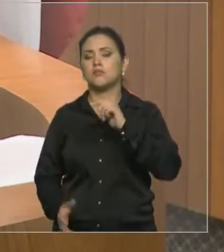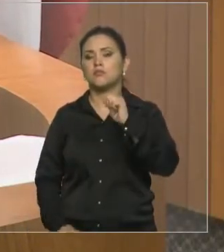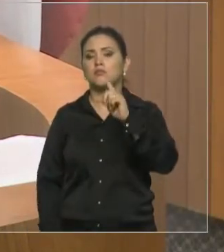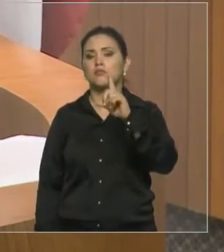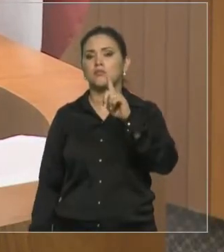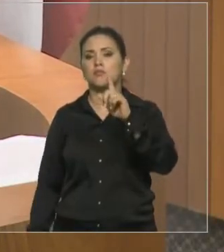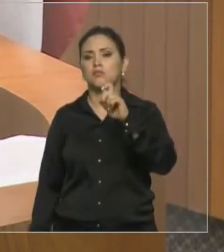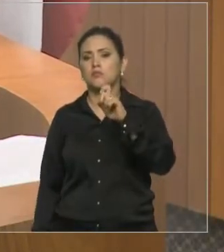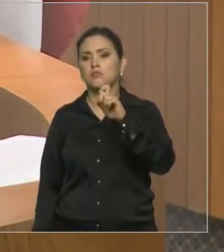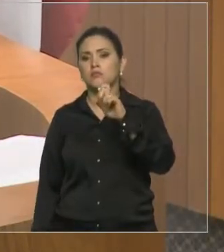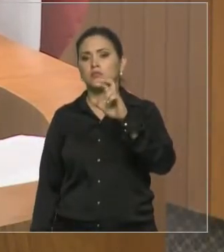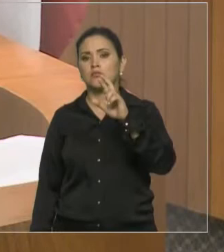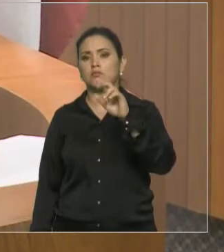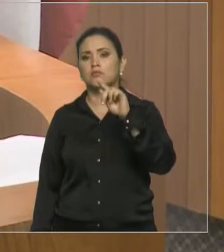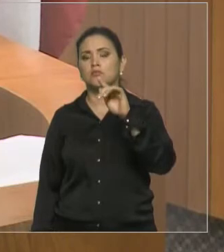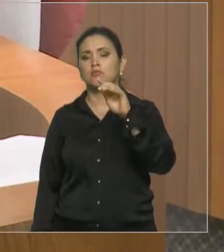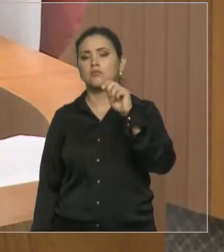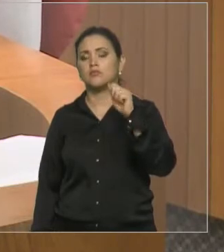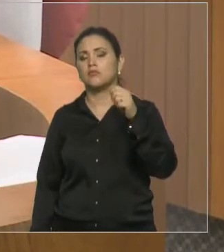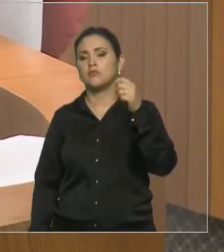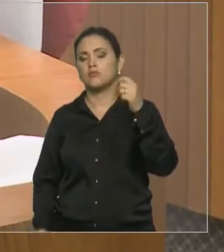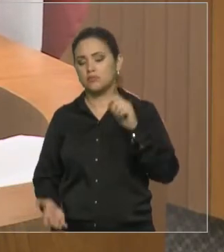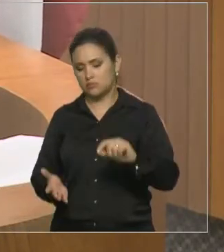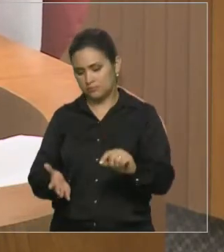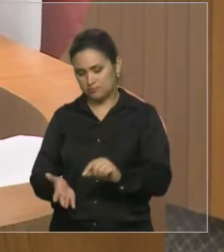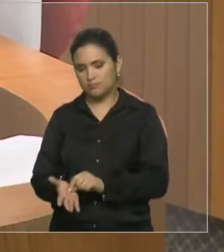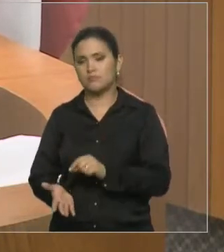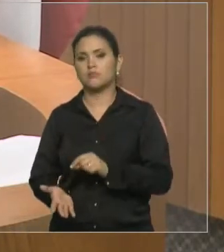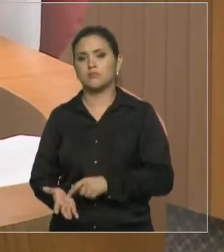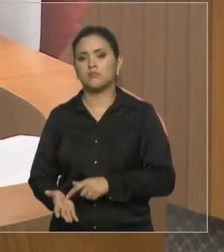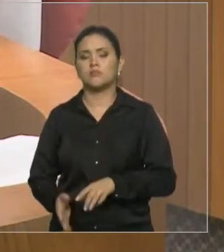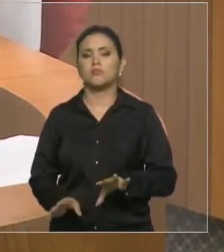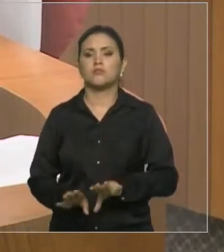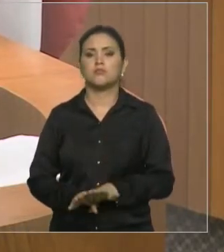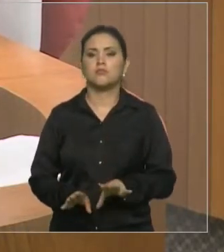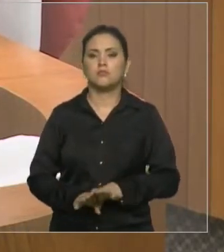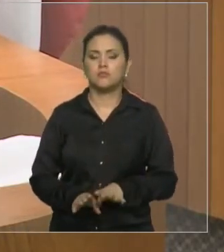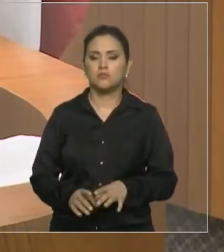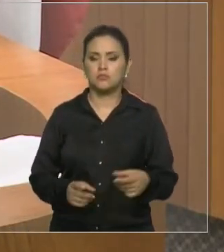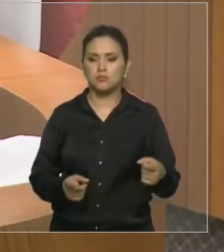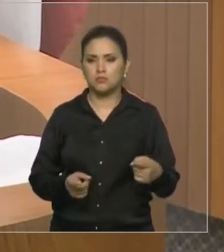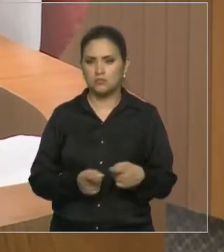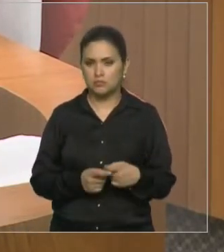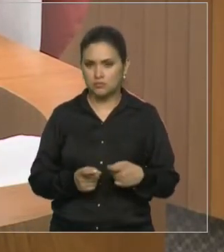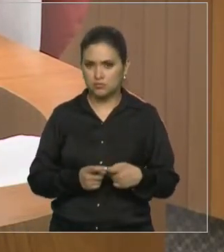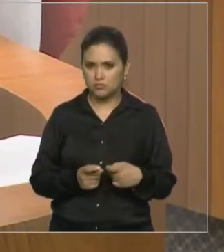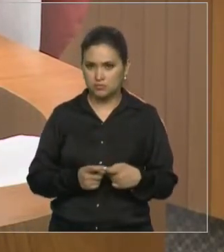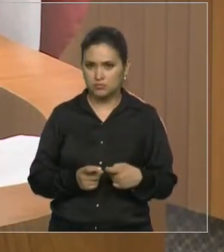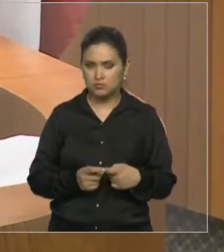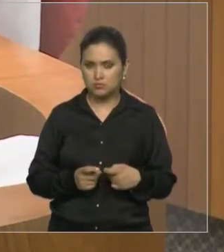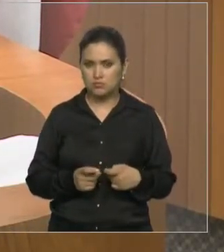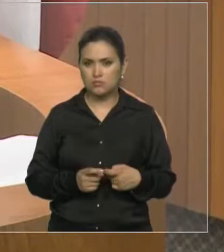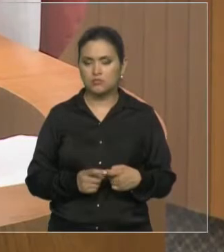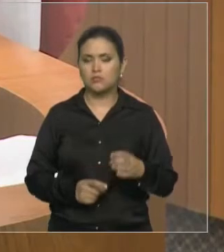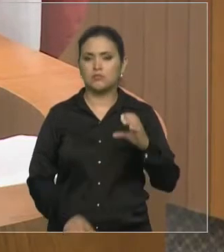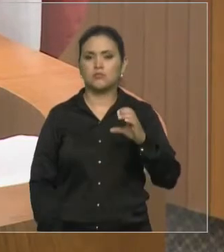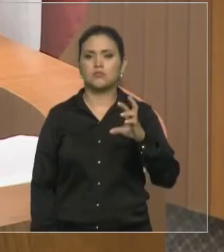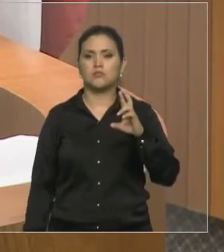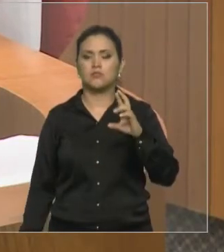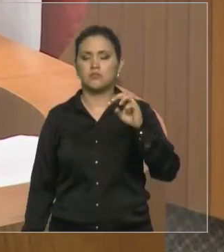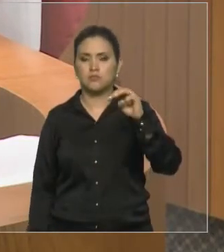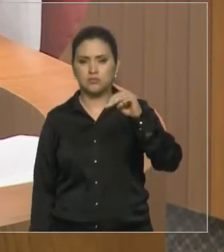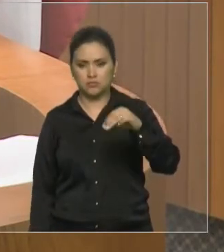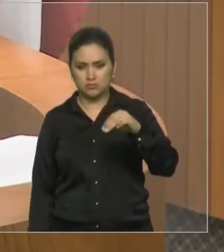médicos é devidamente registrado no crm do maranhão pra você incluir a doença dentro dele a doença a condição de saúde